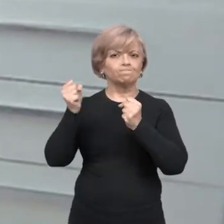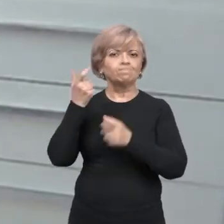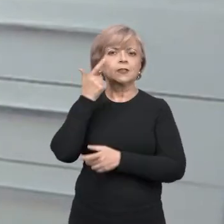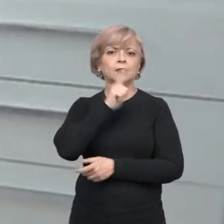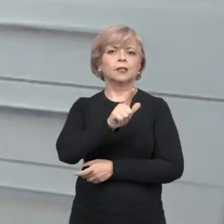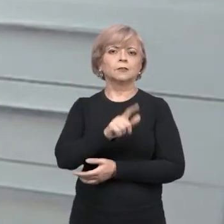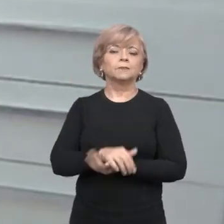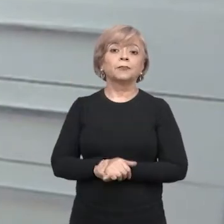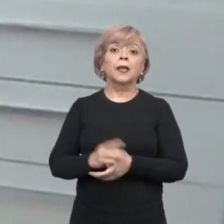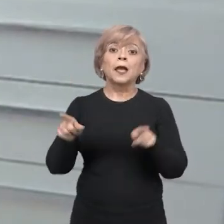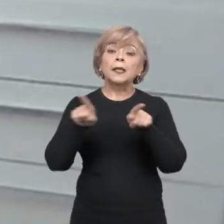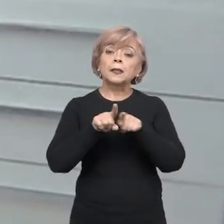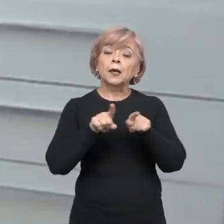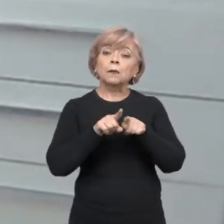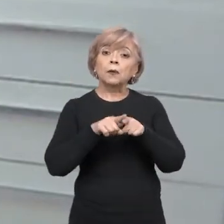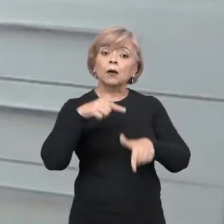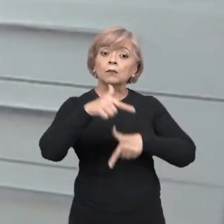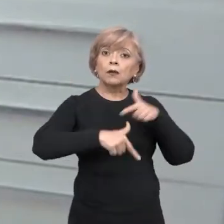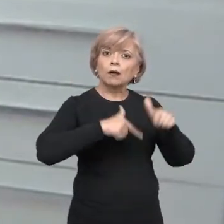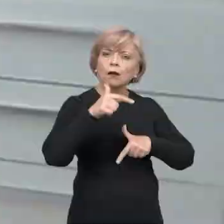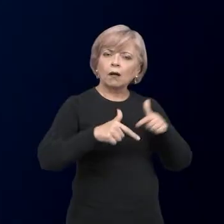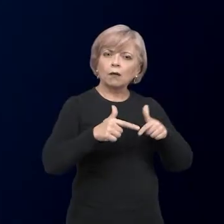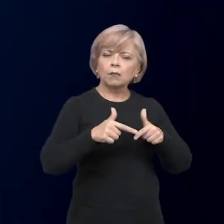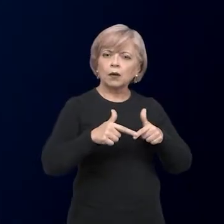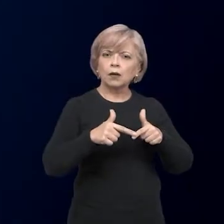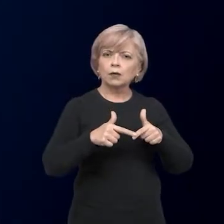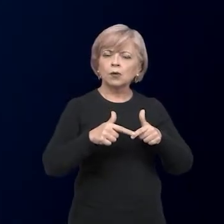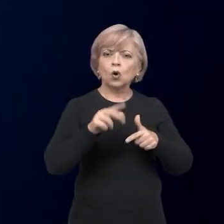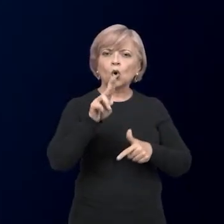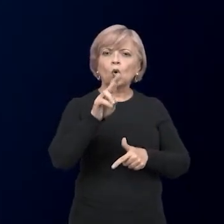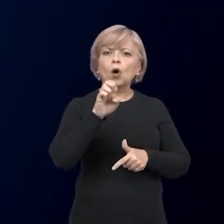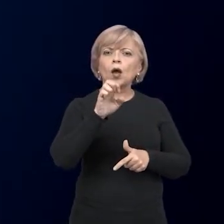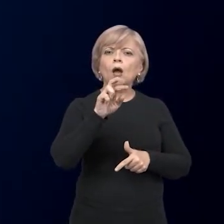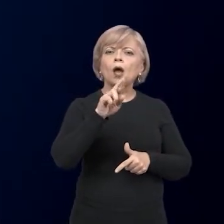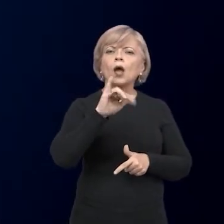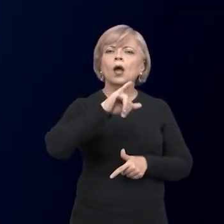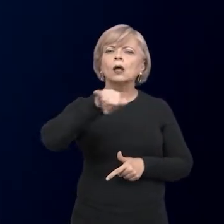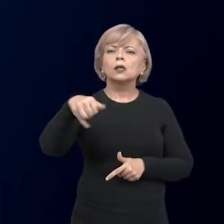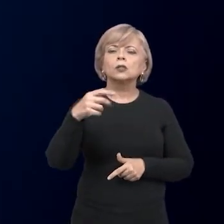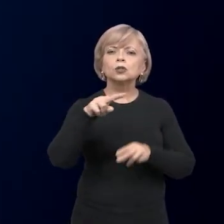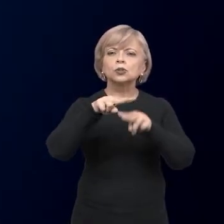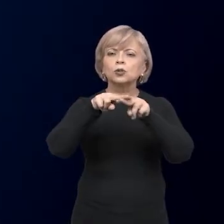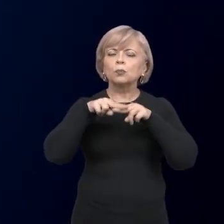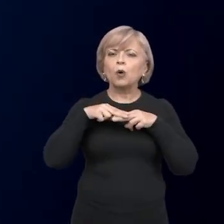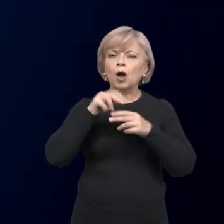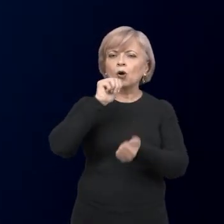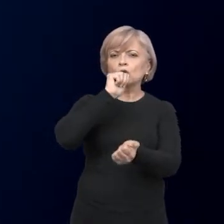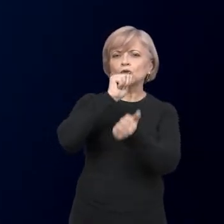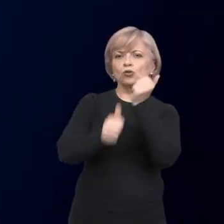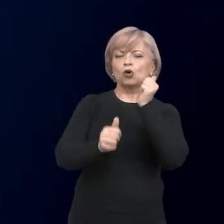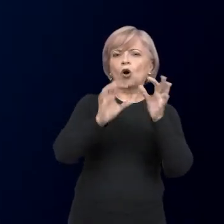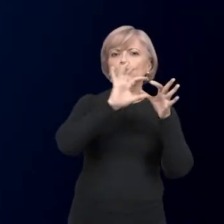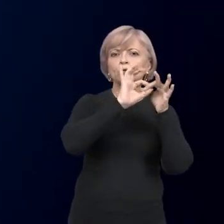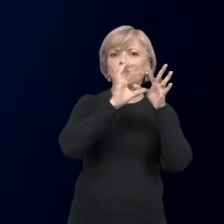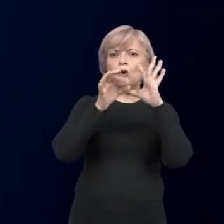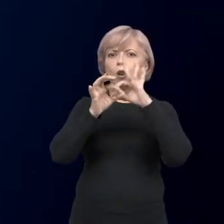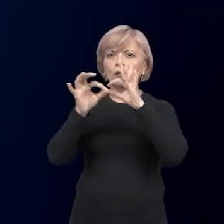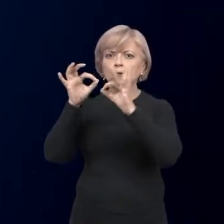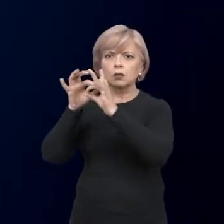tivemos também atuação na desocupação da UERJ por ocasião dos Jogos Olímpicos é